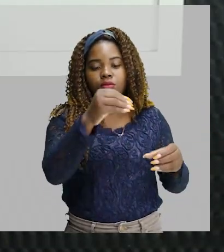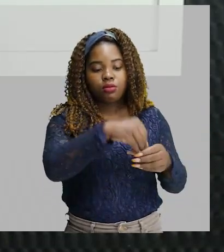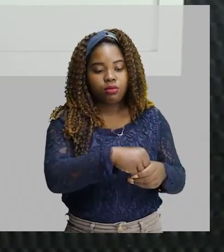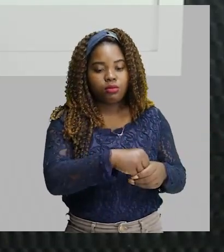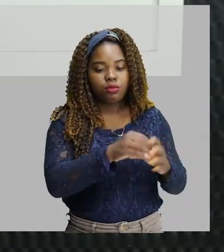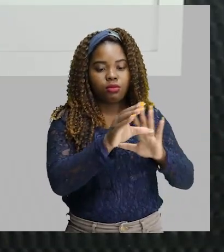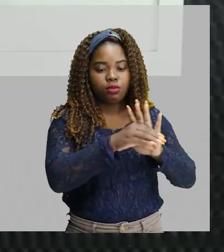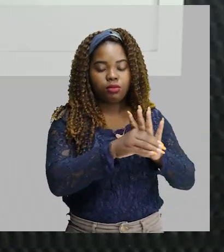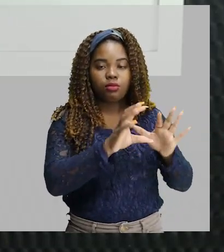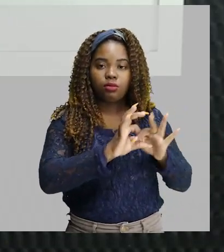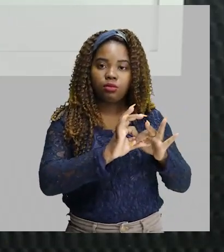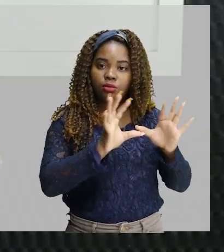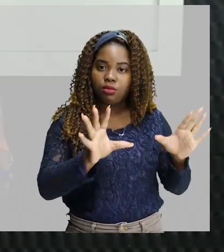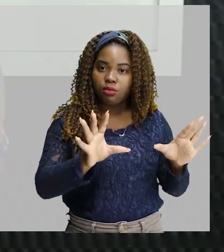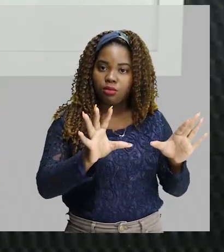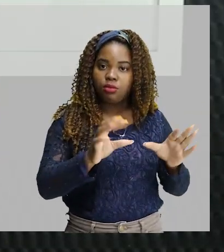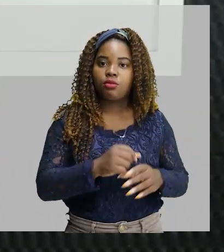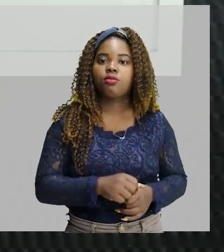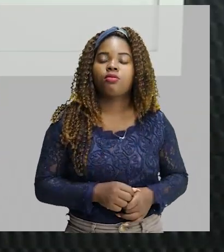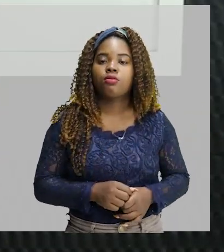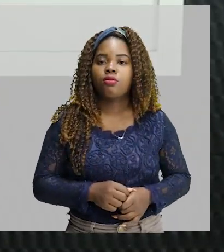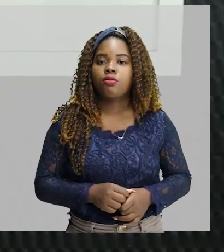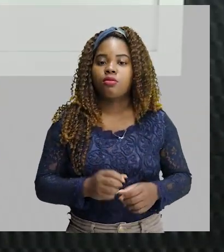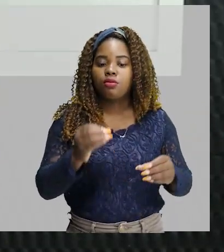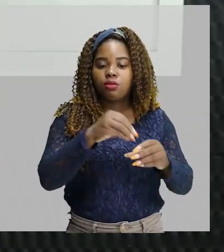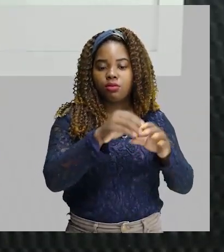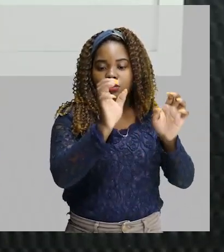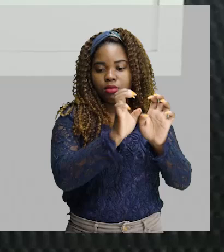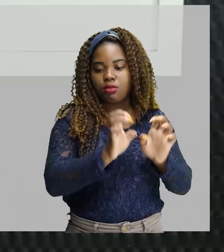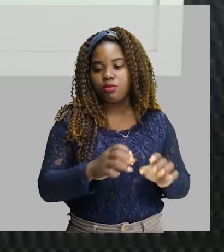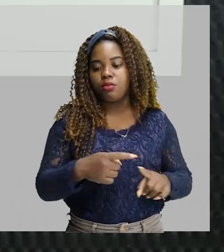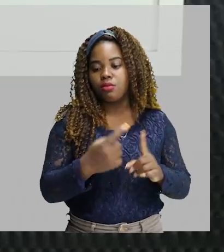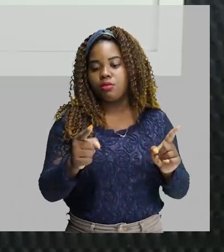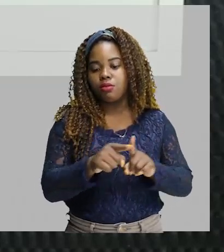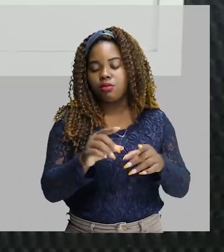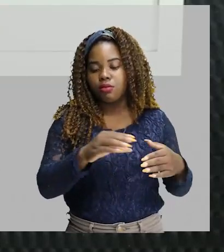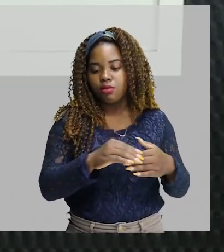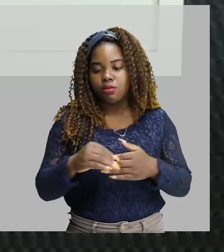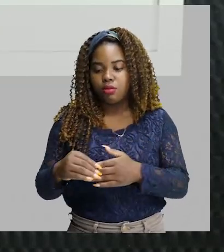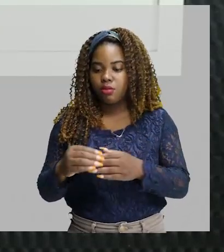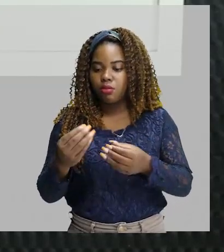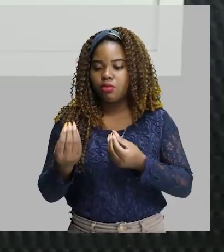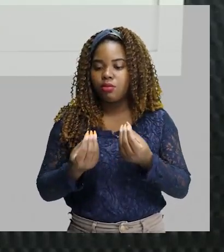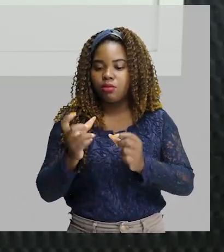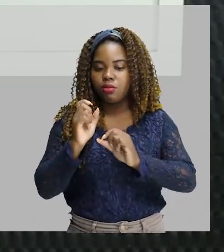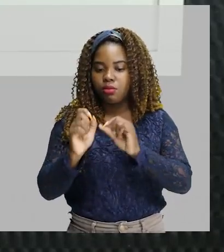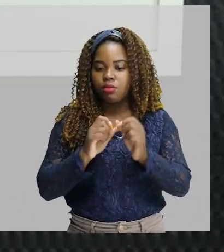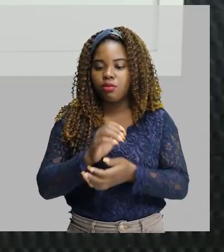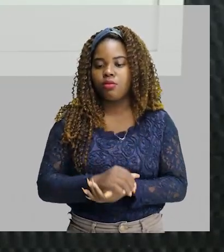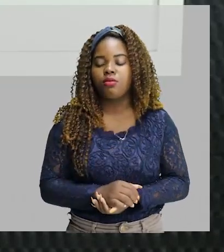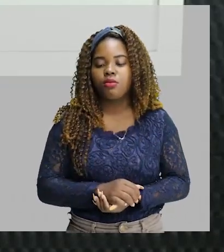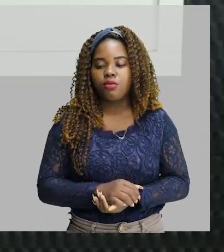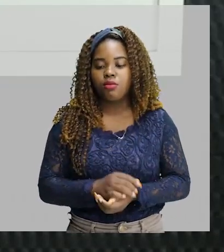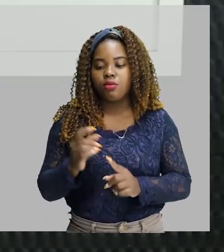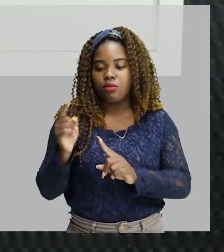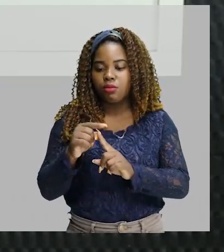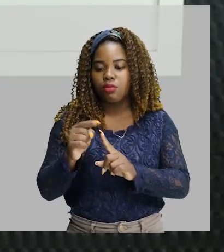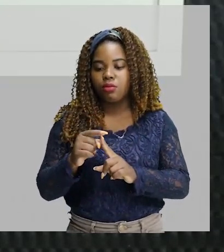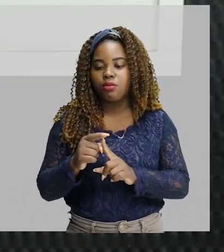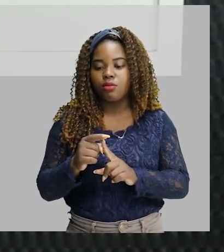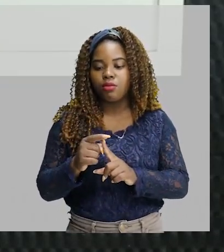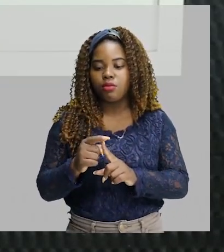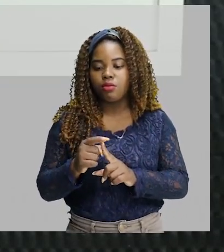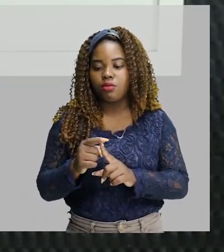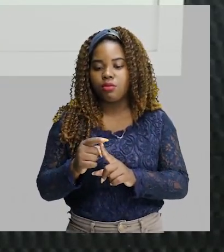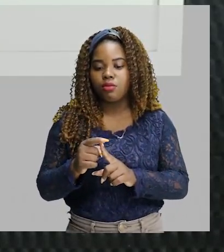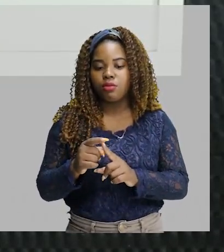de liberdade, é trazido dentro da estrutura da liberdade, mas é trazido como um elemento associado às nossas